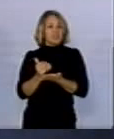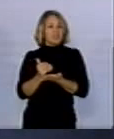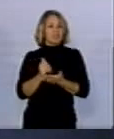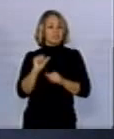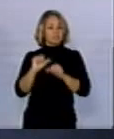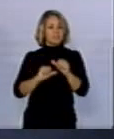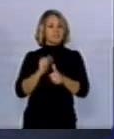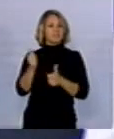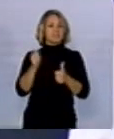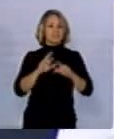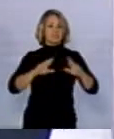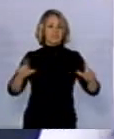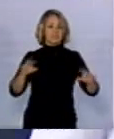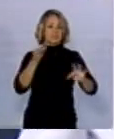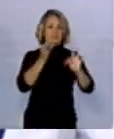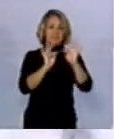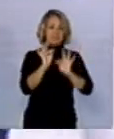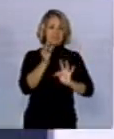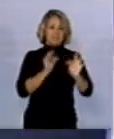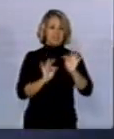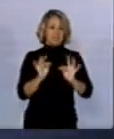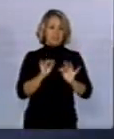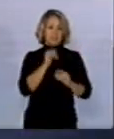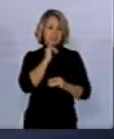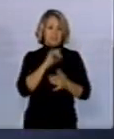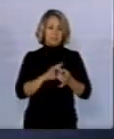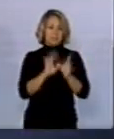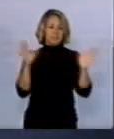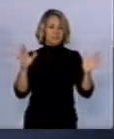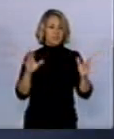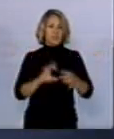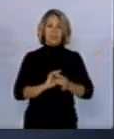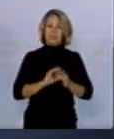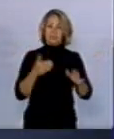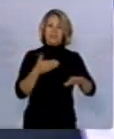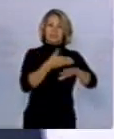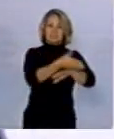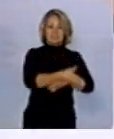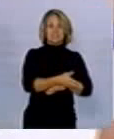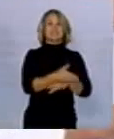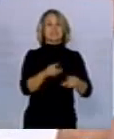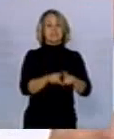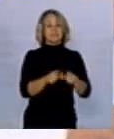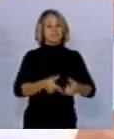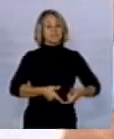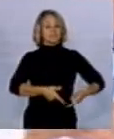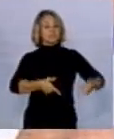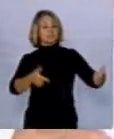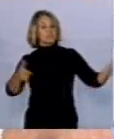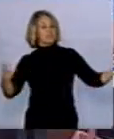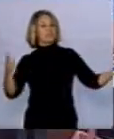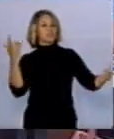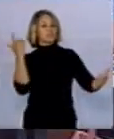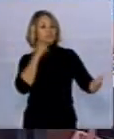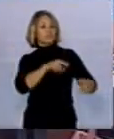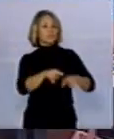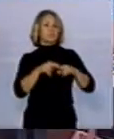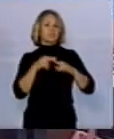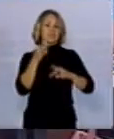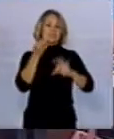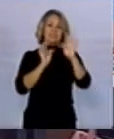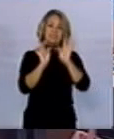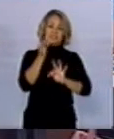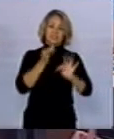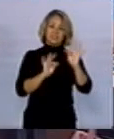tecnológico, permitindo, primeiro, a livre entrada e, segundo, que a expansão do serviço ocorra também por meio da tecnologia de TV a